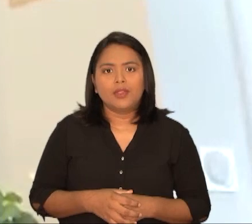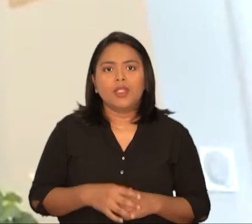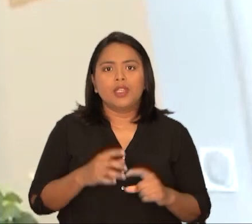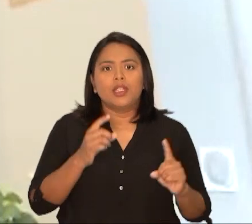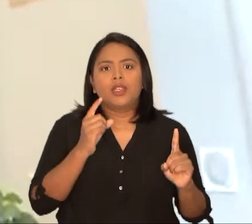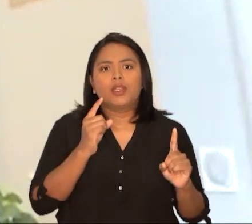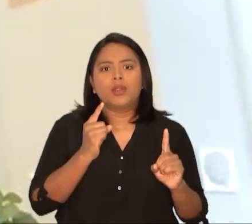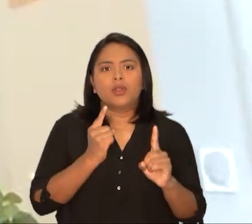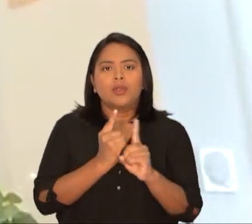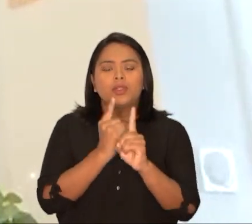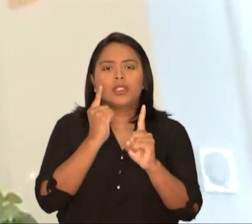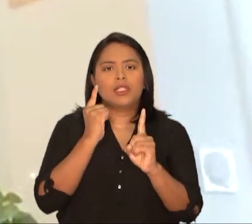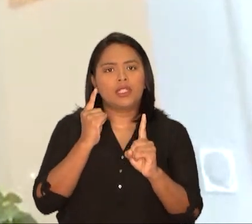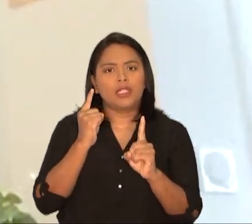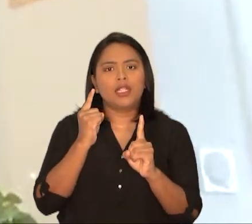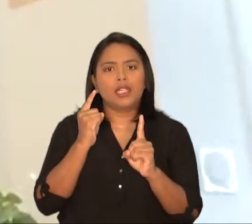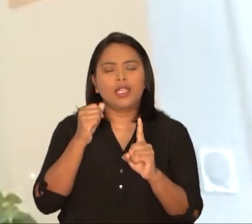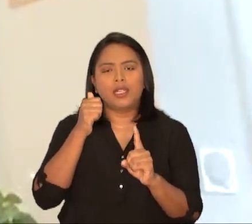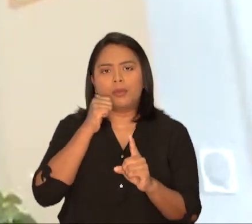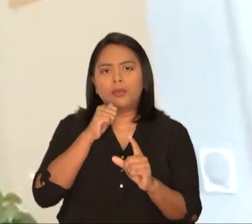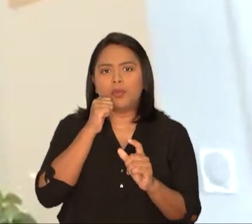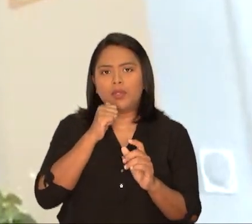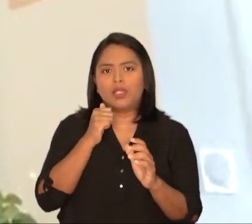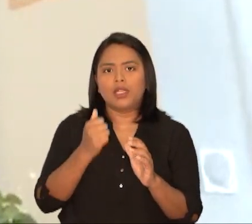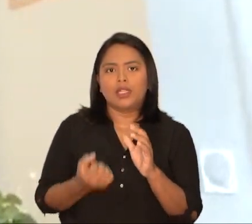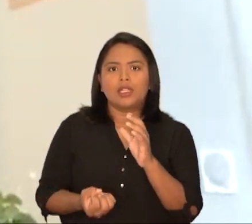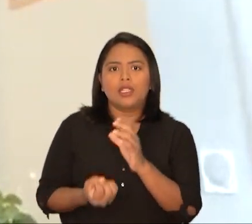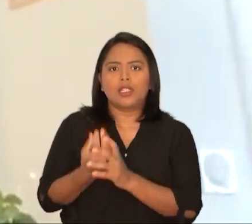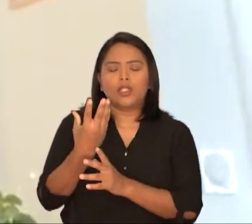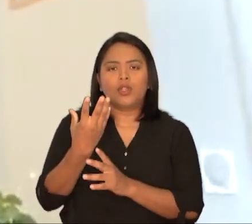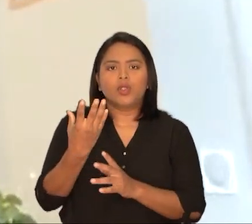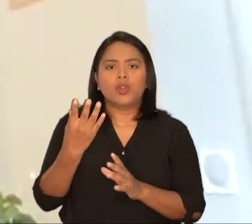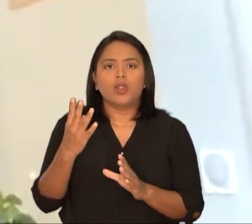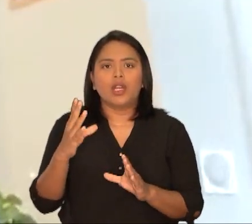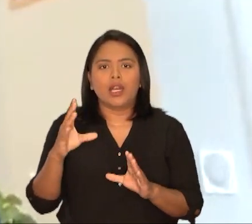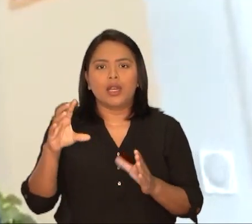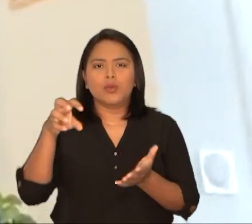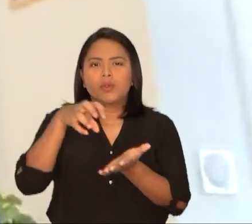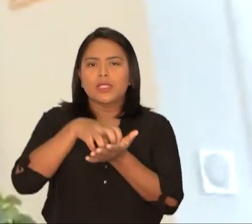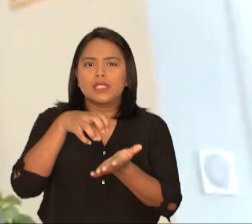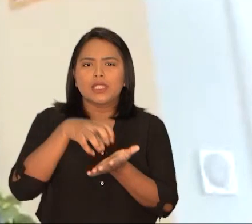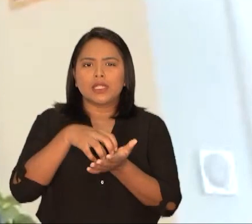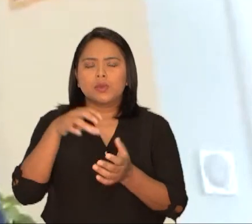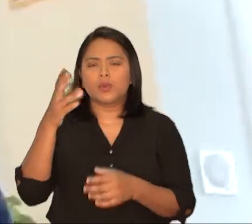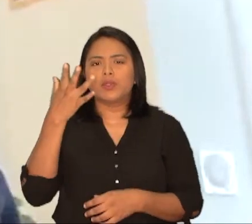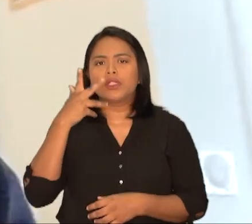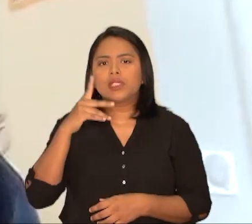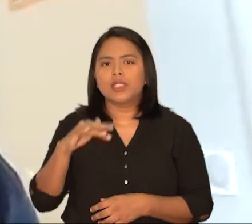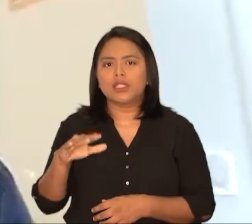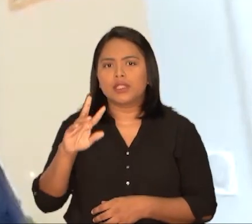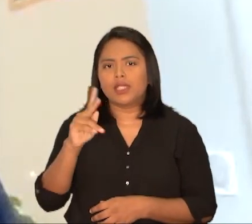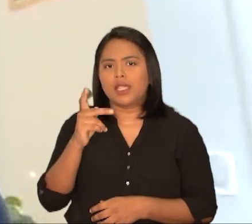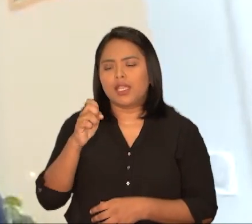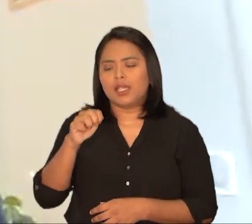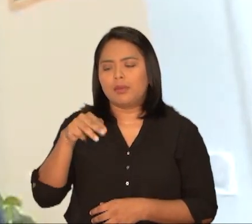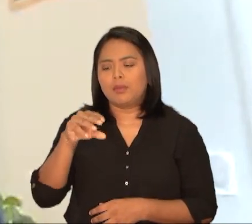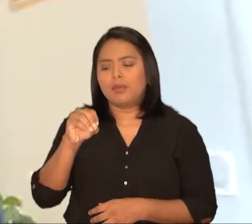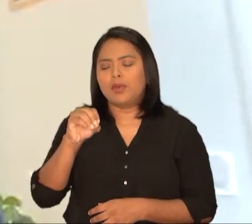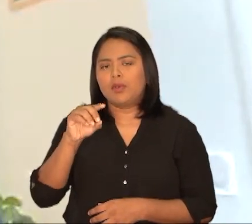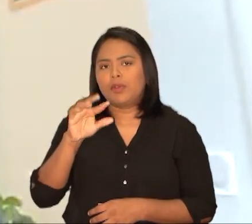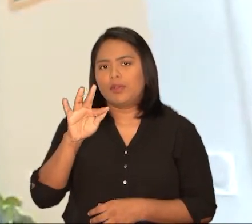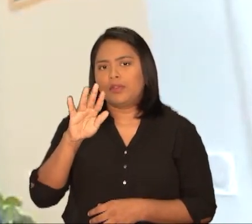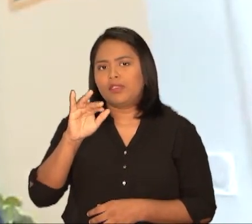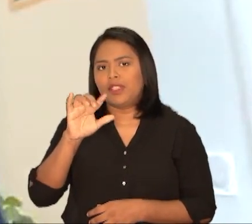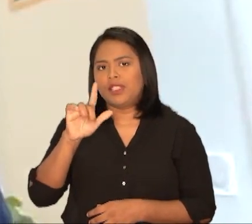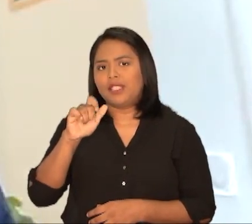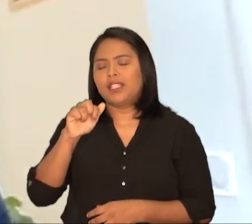a fundadora da Associação de Mães de Crianças Hemofílicas. E ela me contou que quando ela decidiu criar essa